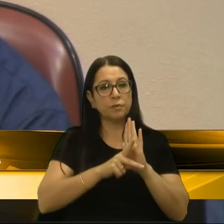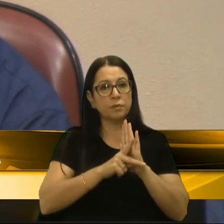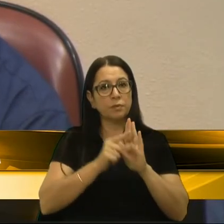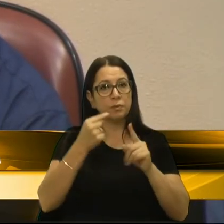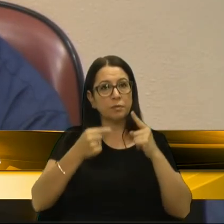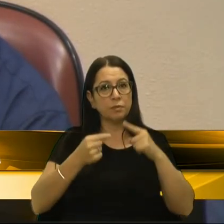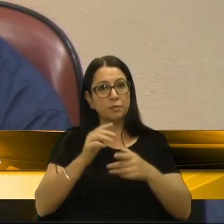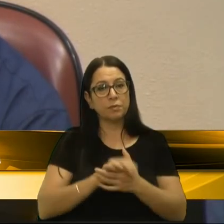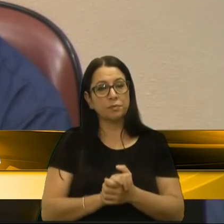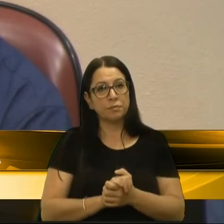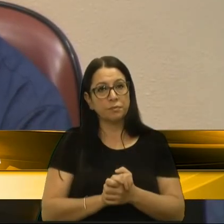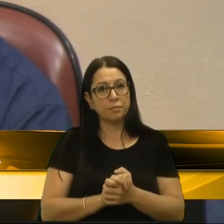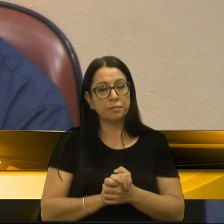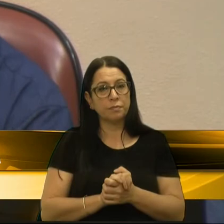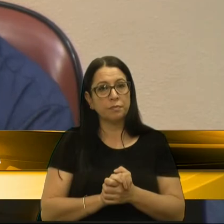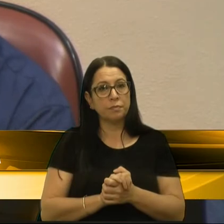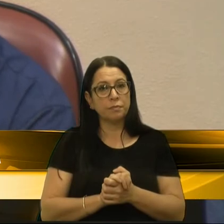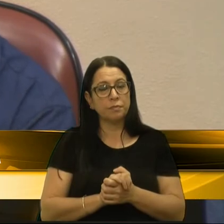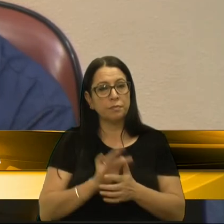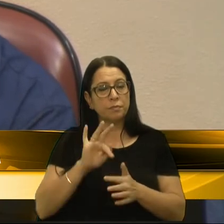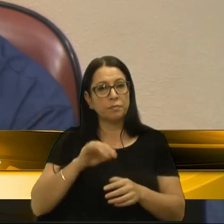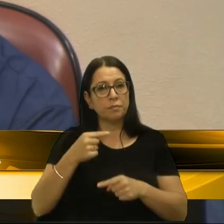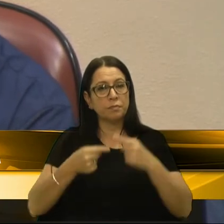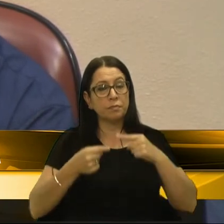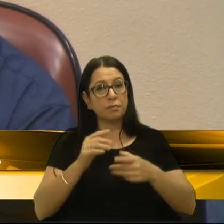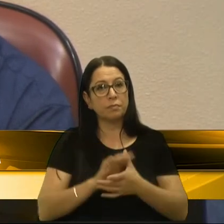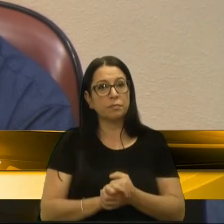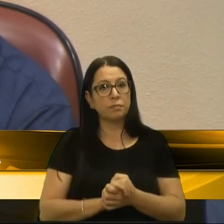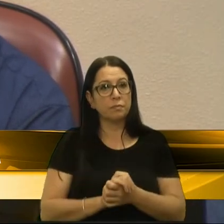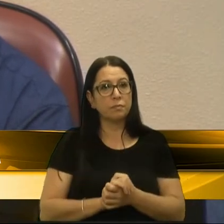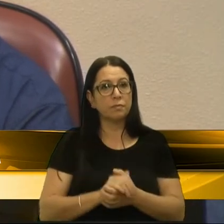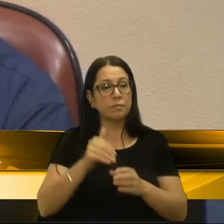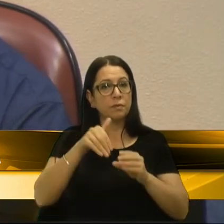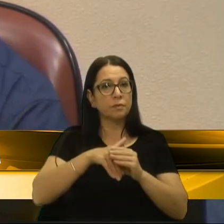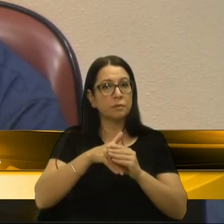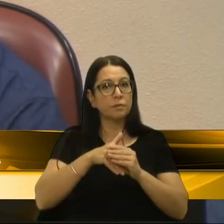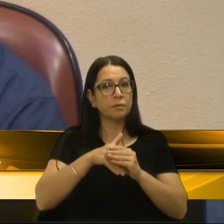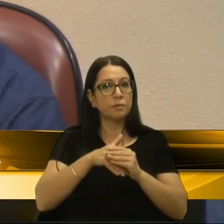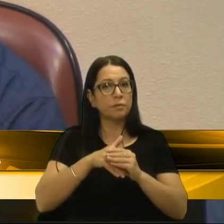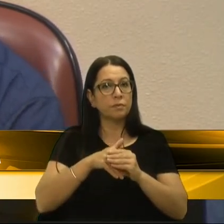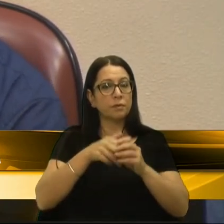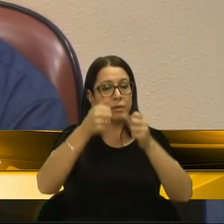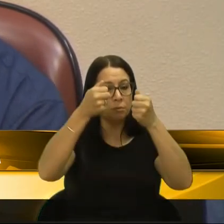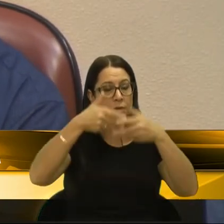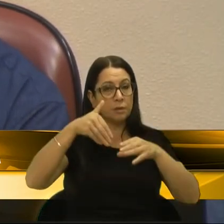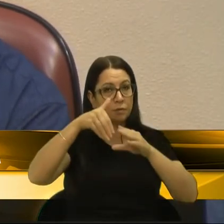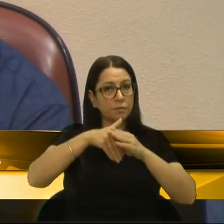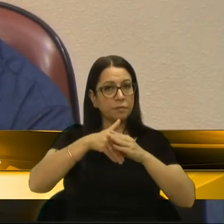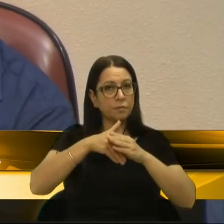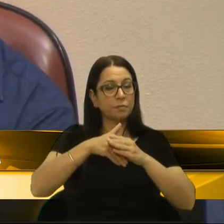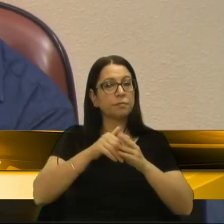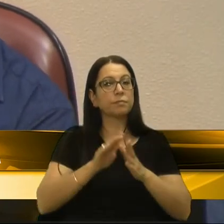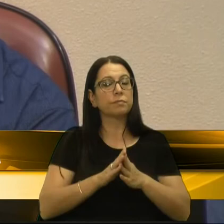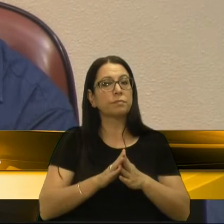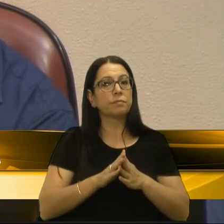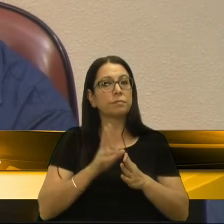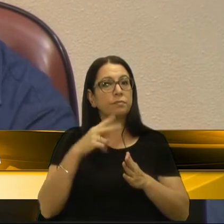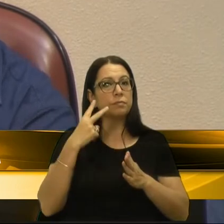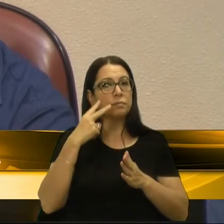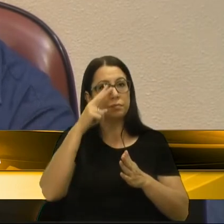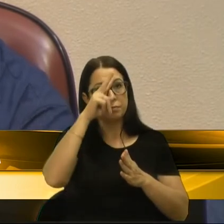em discussão. Encerrada a discussão, em votação. Para declarar voto, presidente. Para declarar voto,